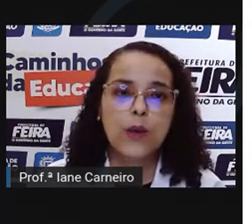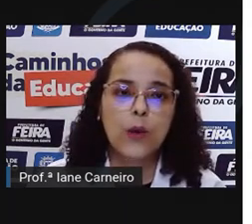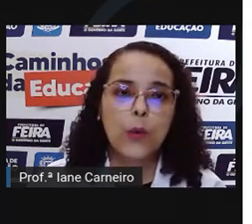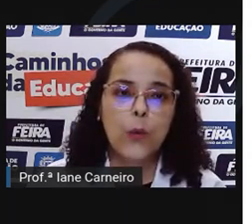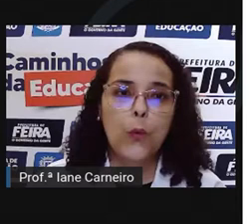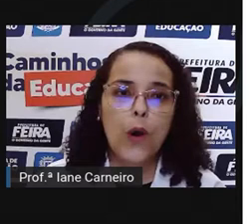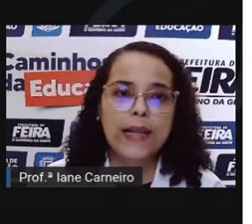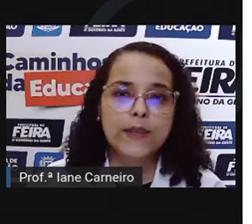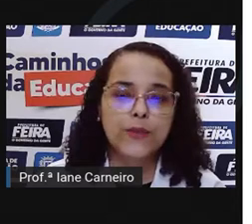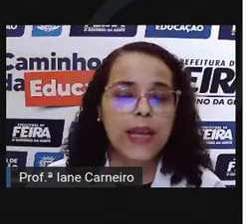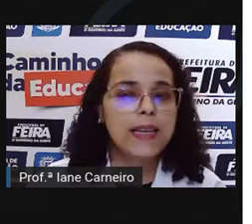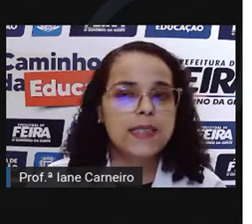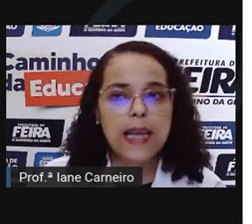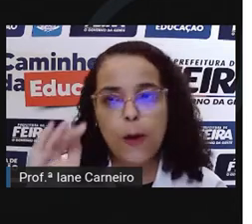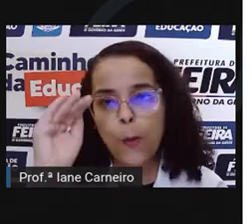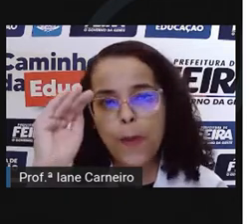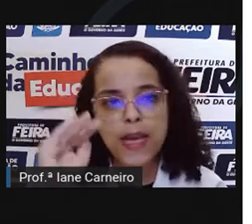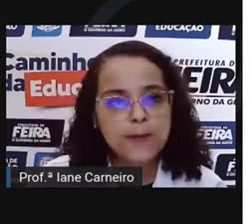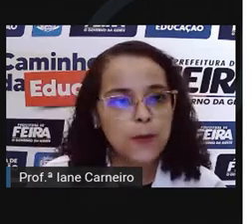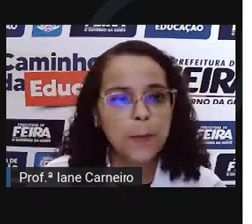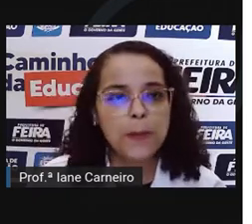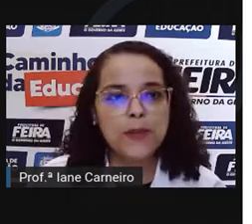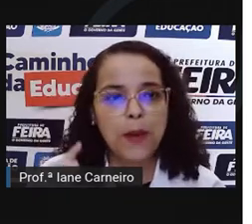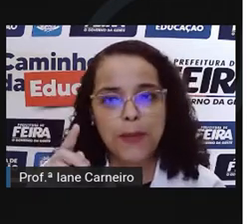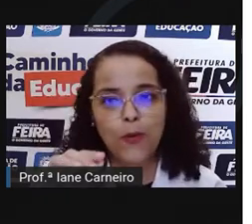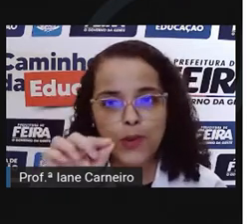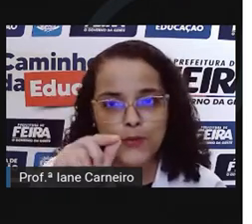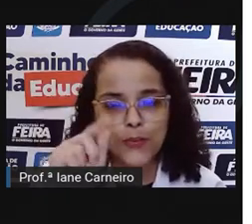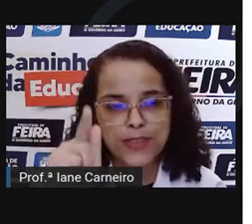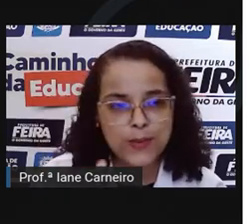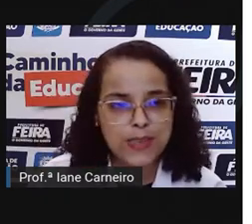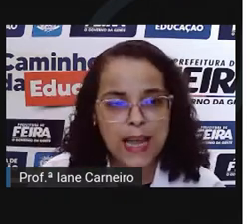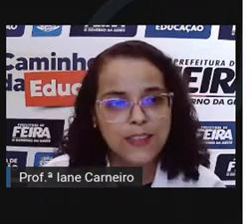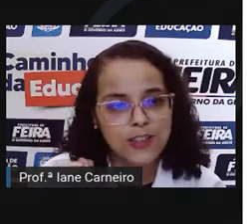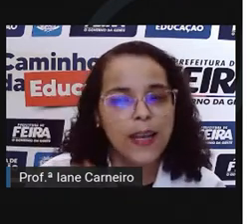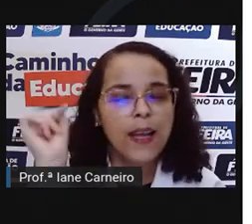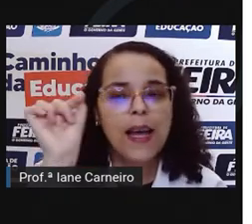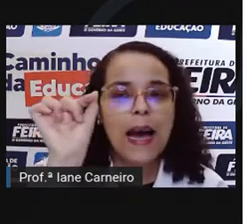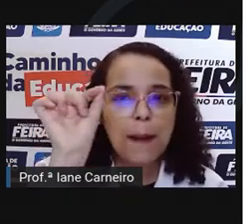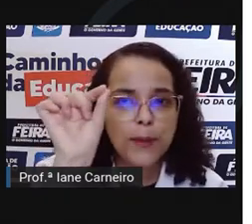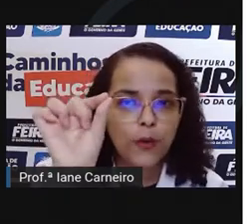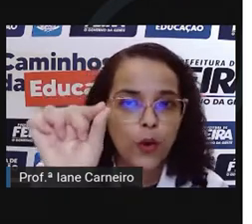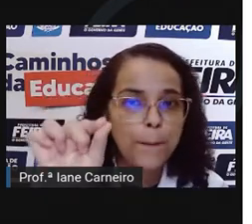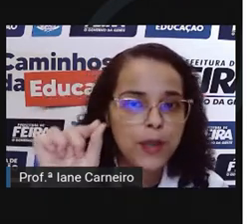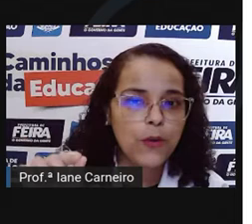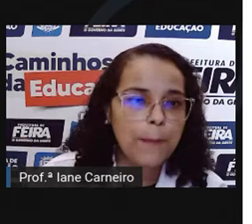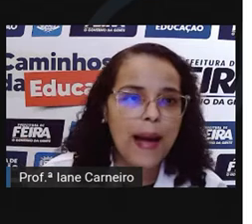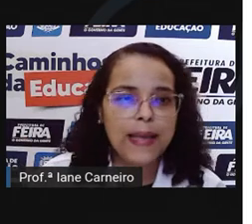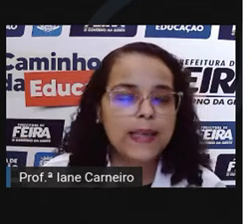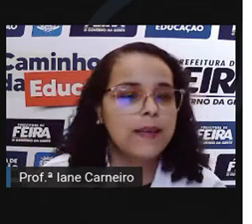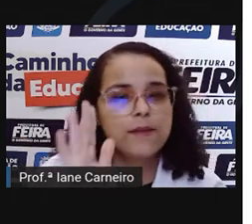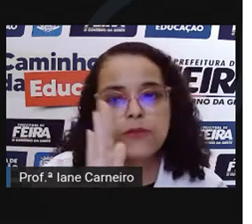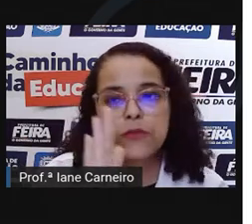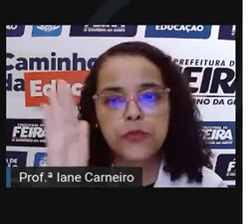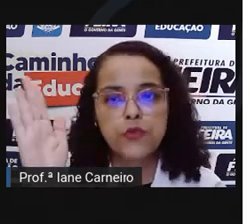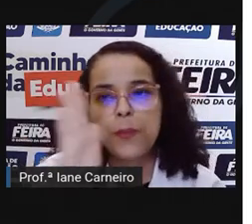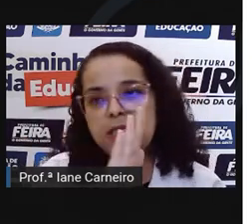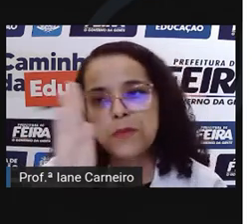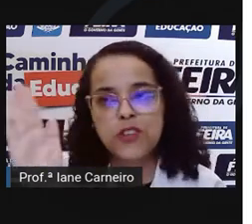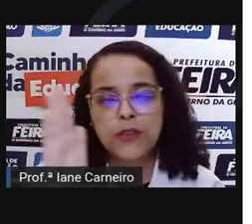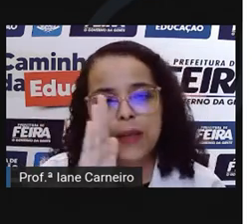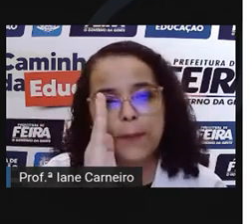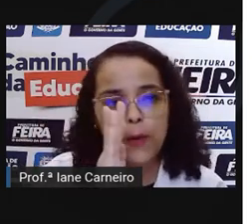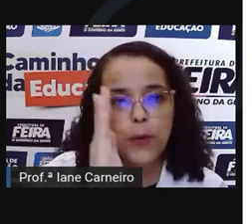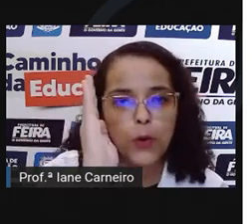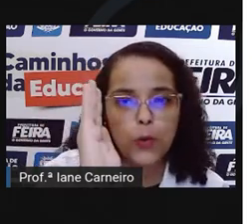três, quatro. Eles têm o mesmo comprimento. A Pró, quando foi fazer o slide, né? A Pró copiou a barrinha do